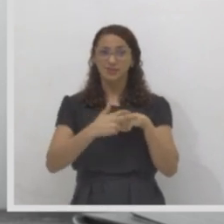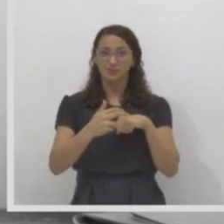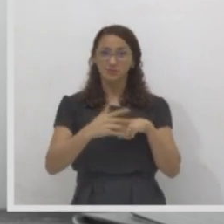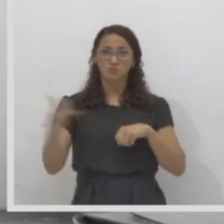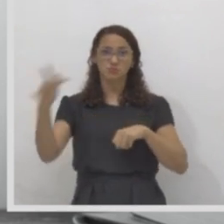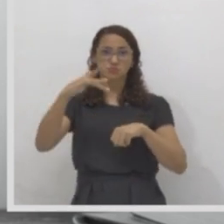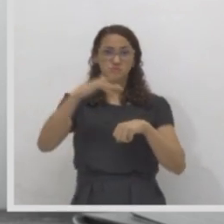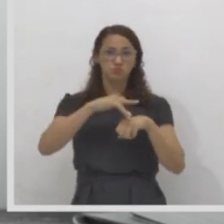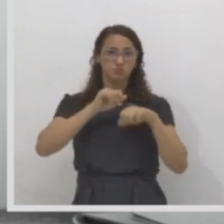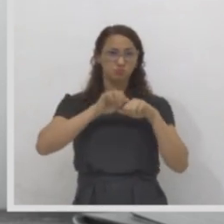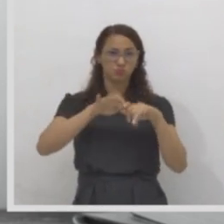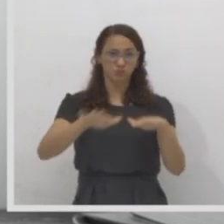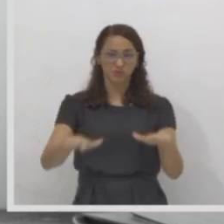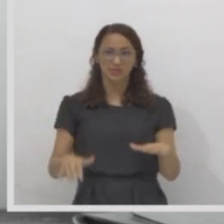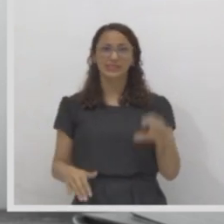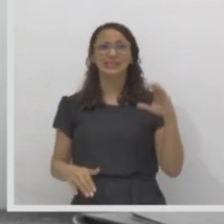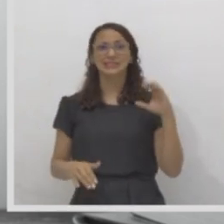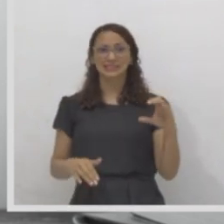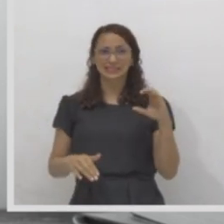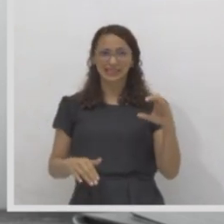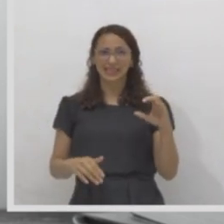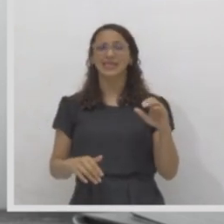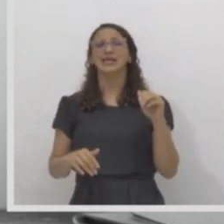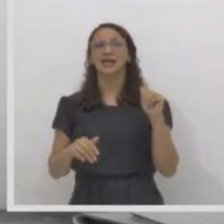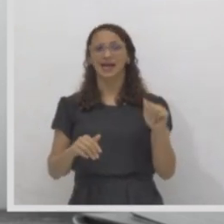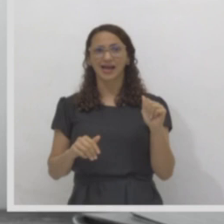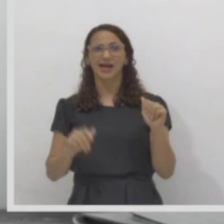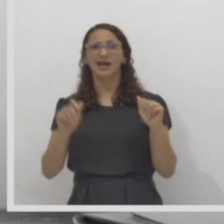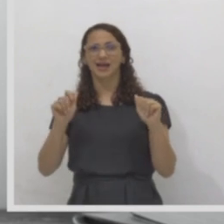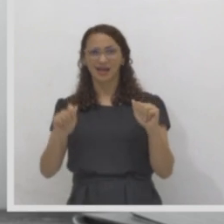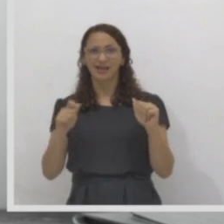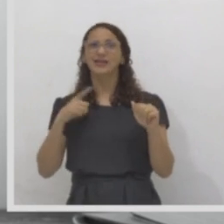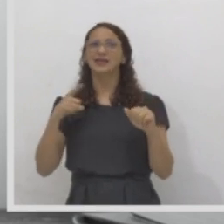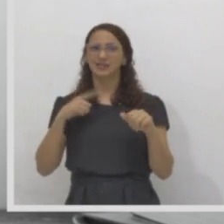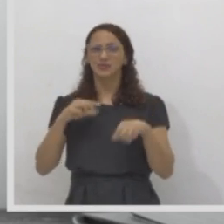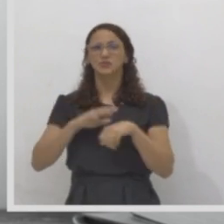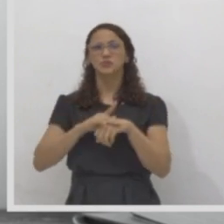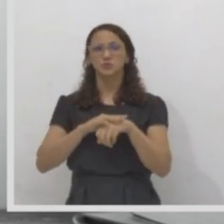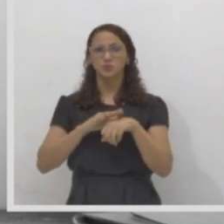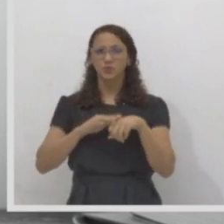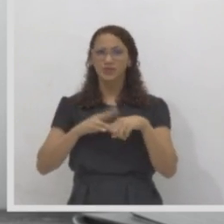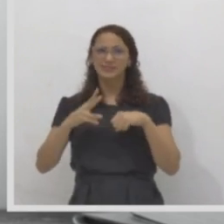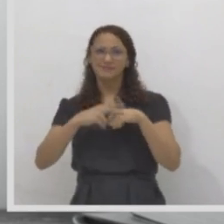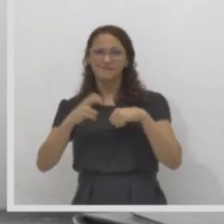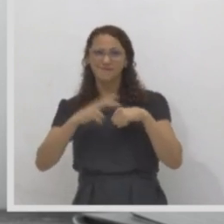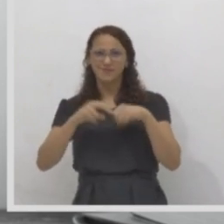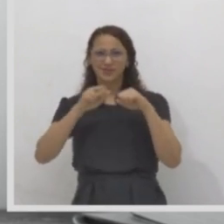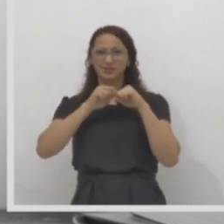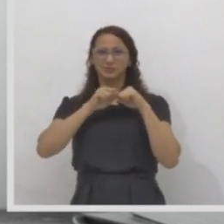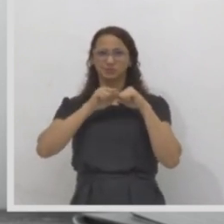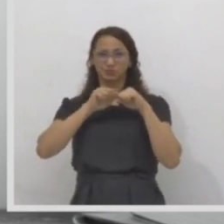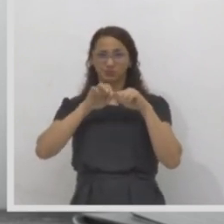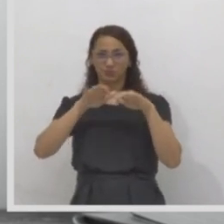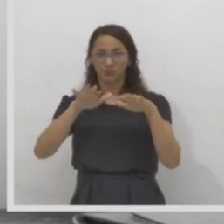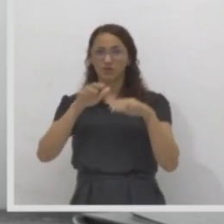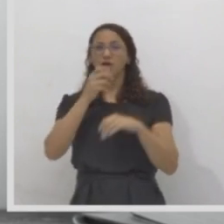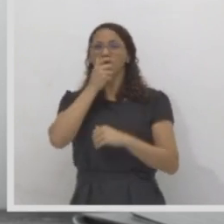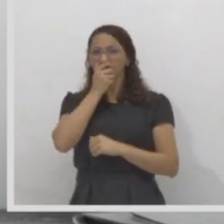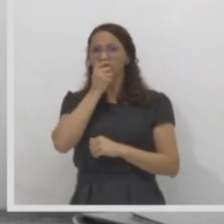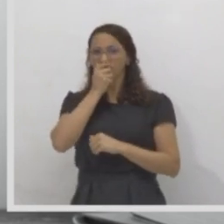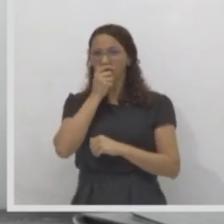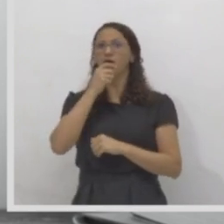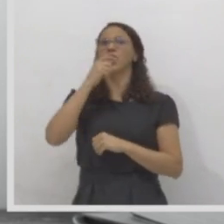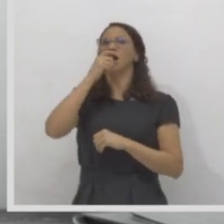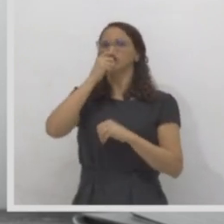São doenças transmitidas por vírus presentes na gotícula de saliva, ao tossir ou espirrar.